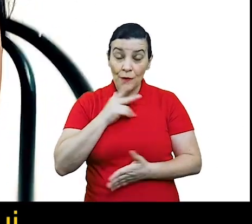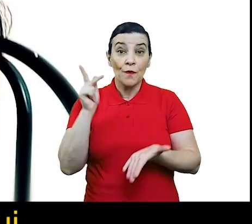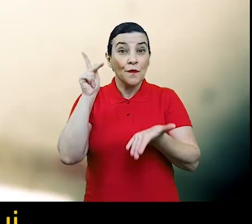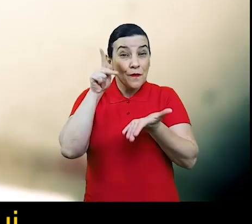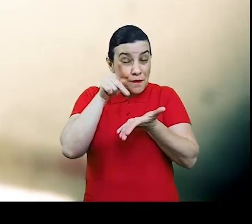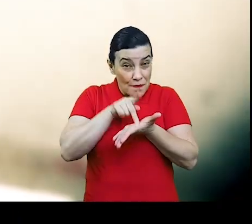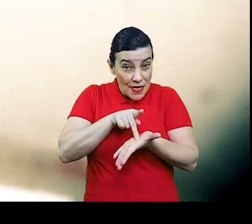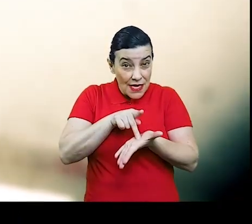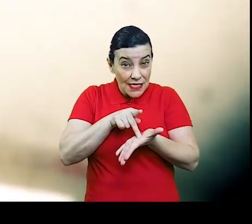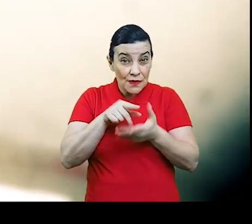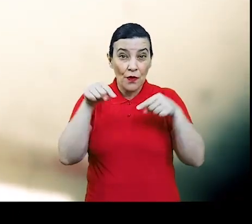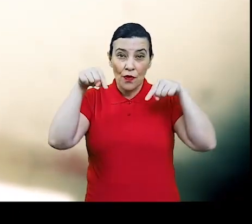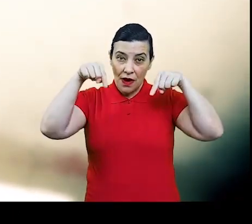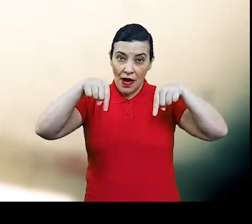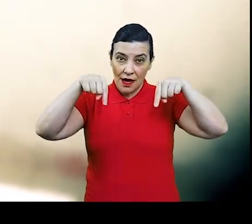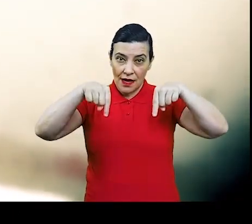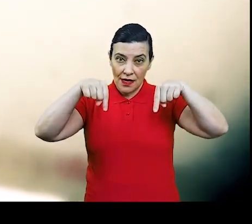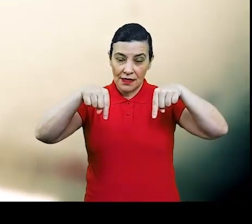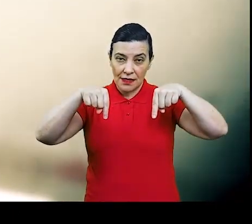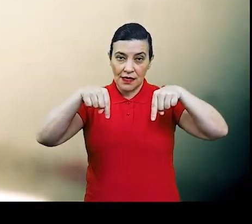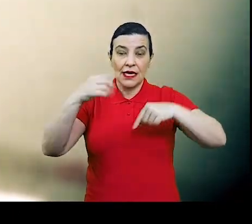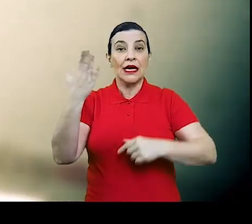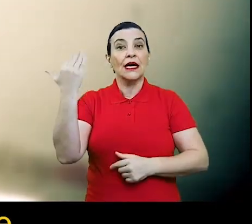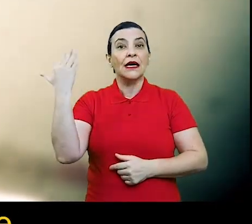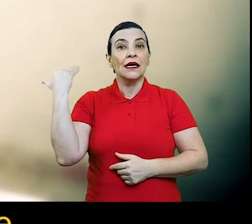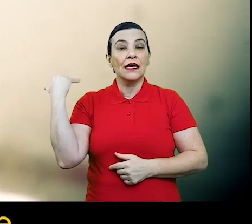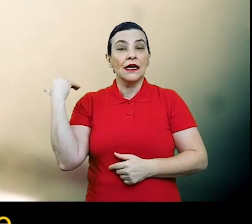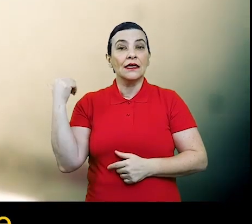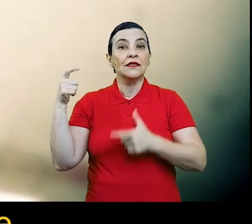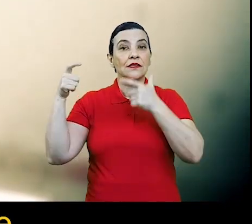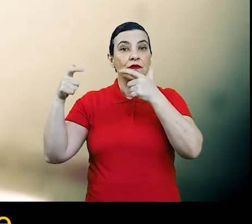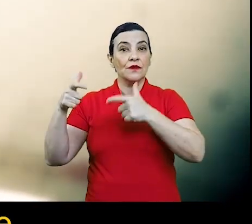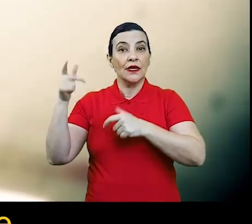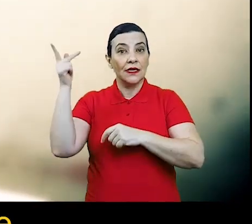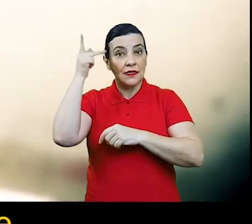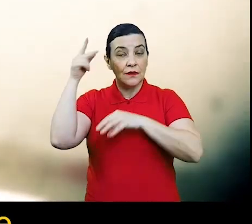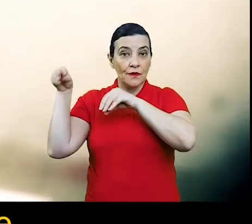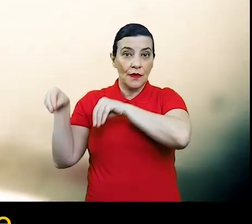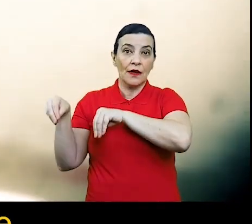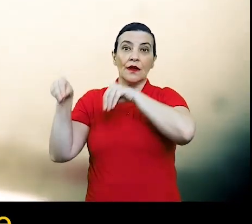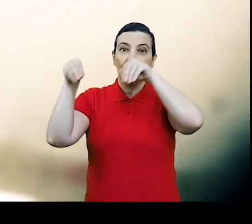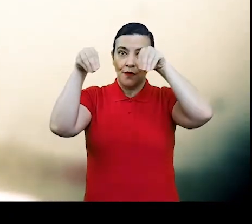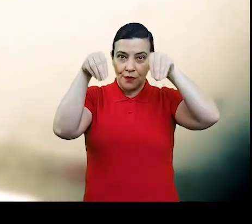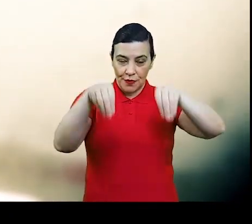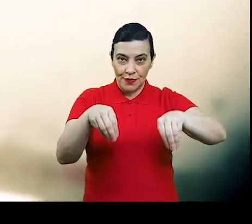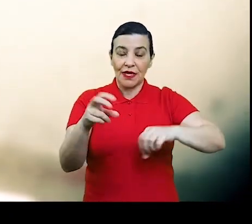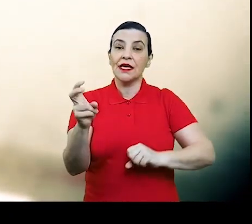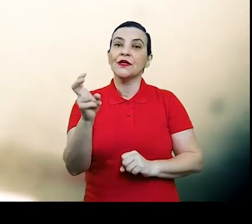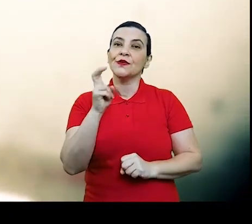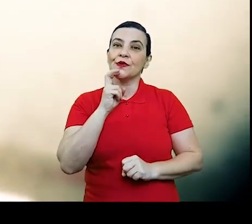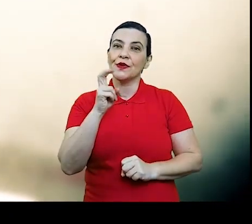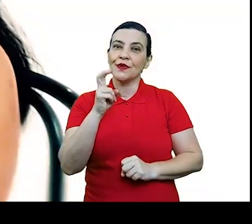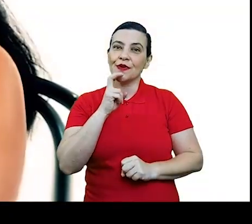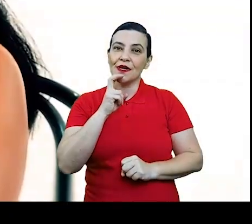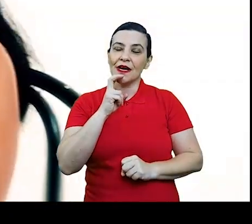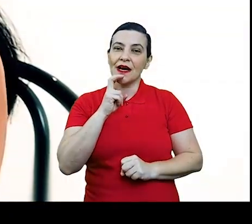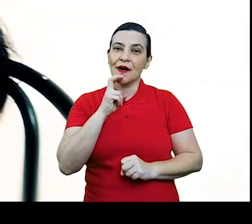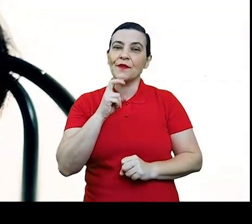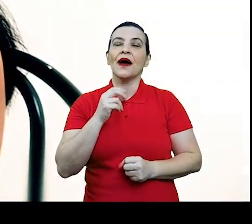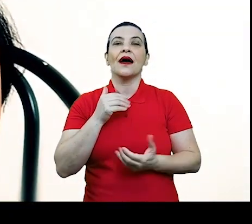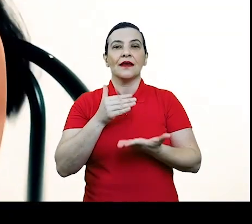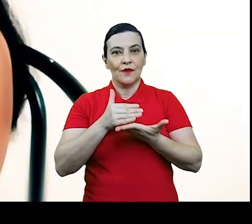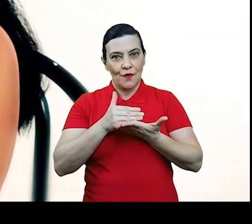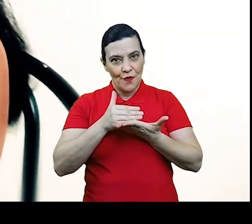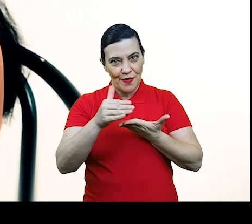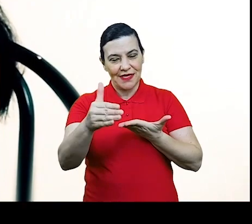dançar aqui, quando eu vim para São Paulo, né, em Sorocaba, que eu moro atualmente, que foi